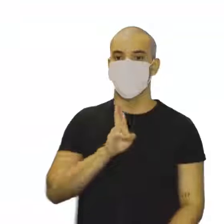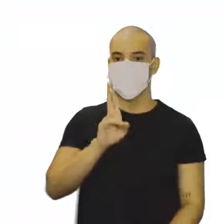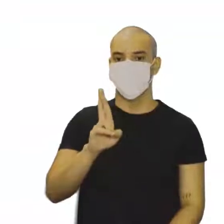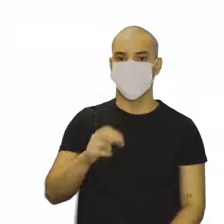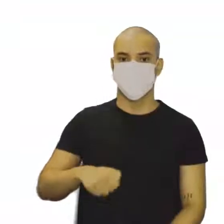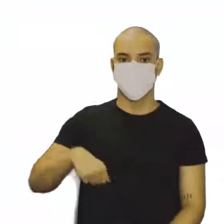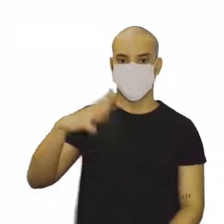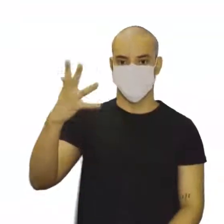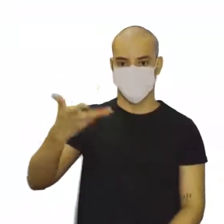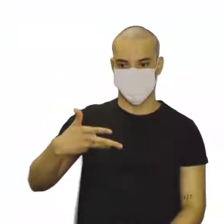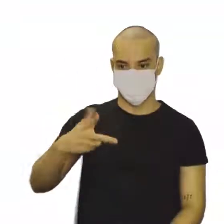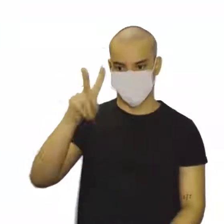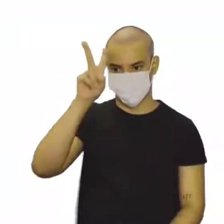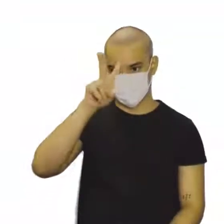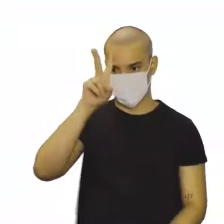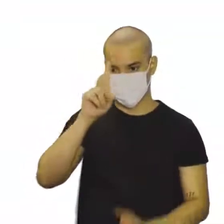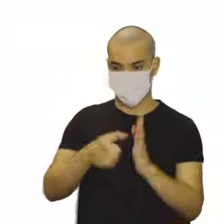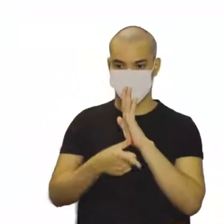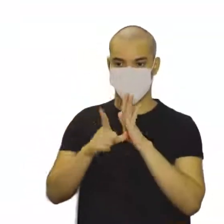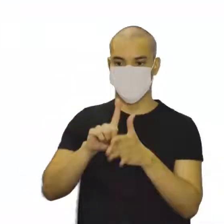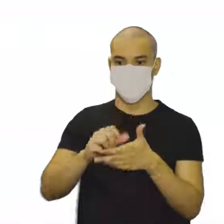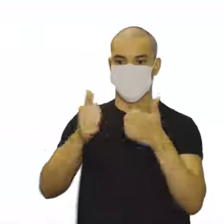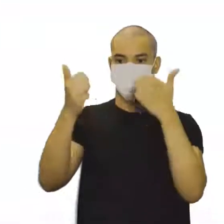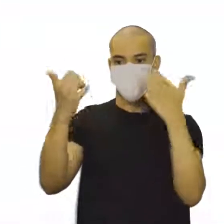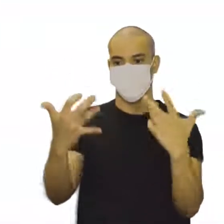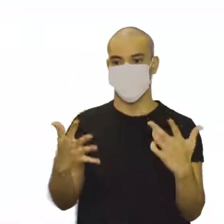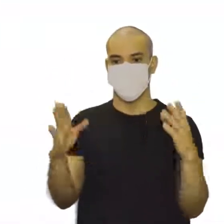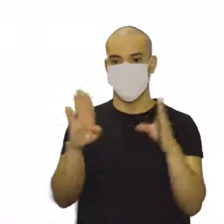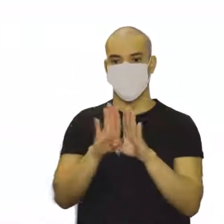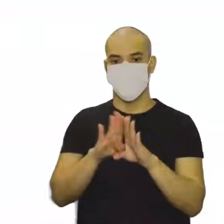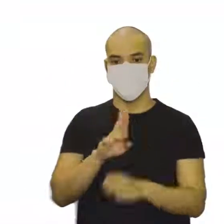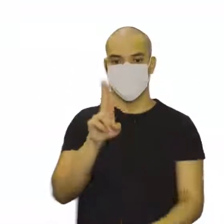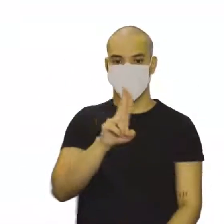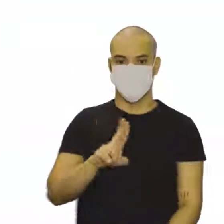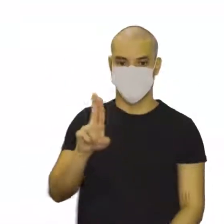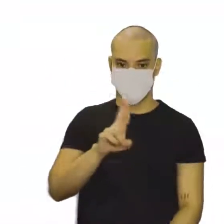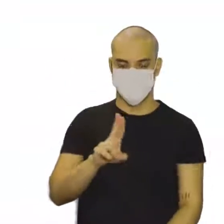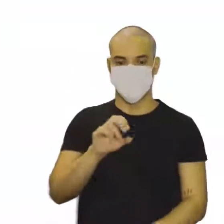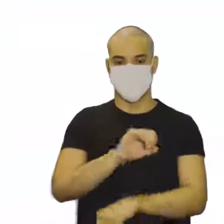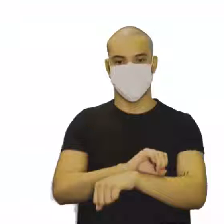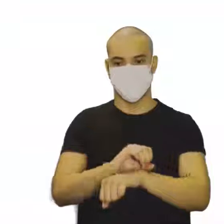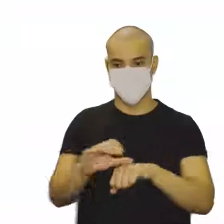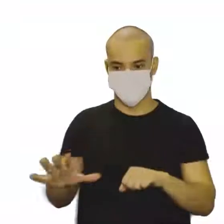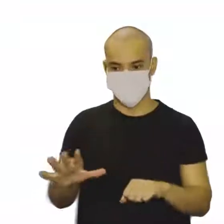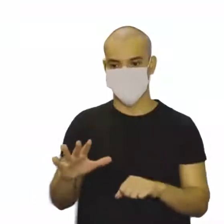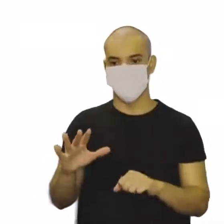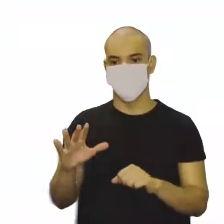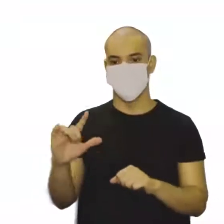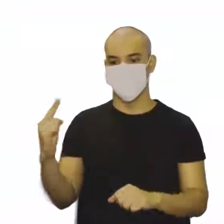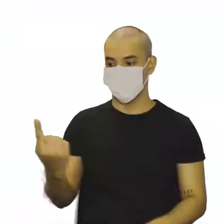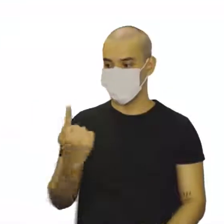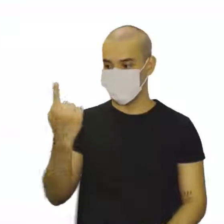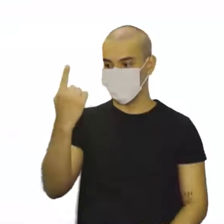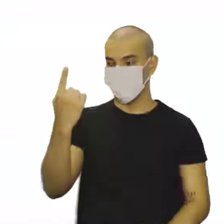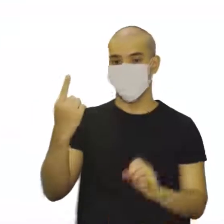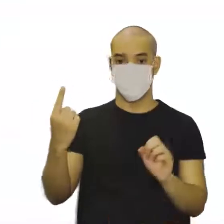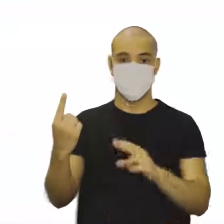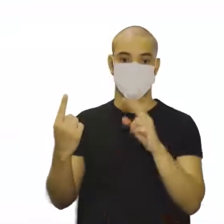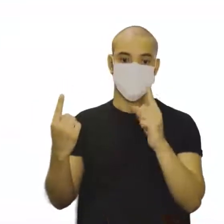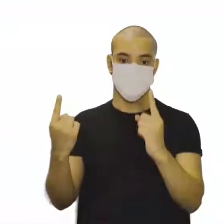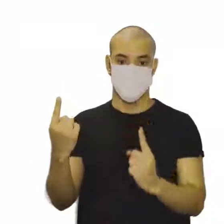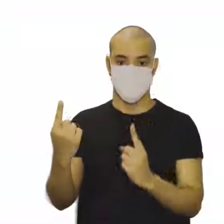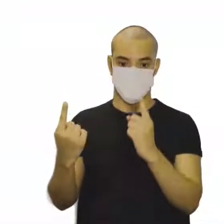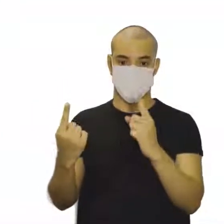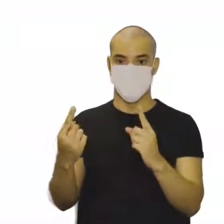alta frequência. Lembra que eu falei para vocês? A gente utiliza os indutores ou para alta indutância ou para